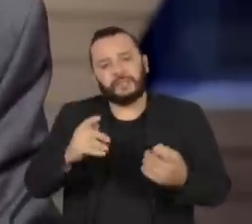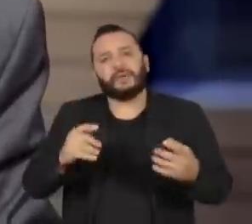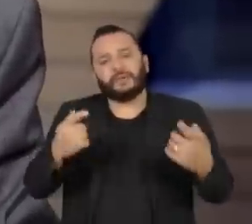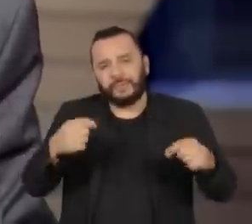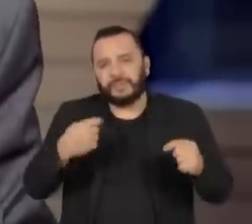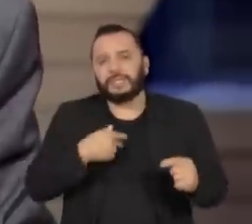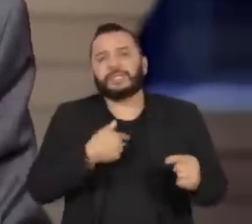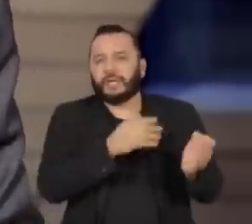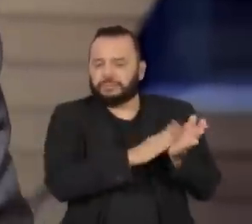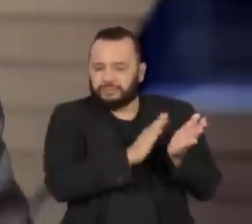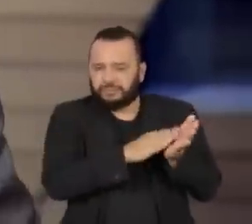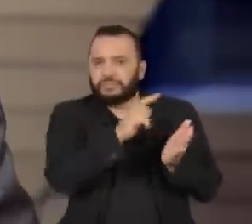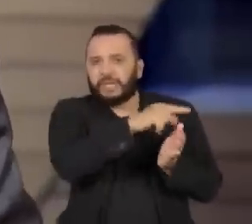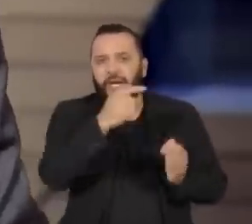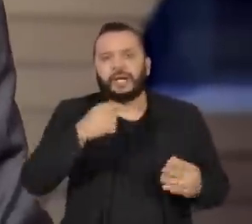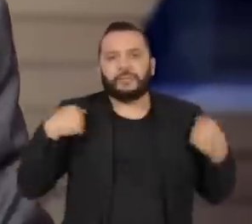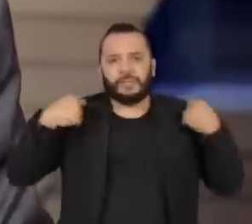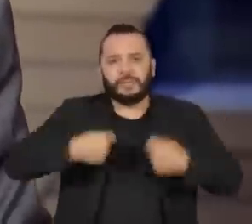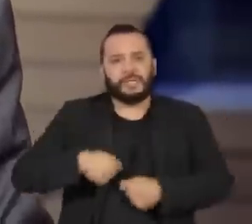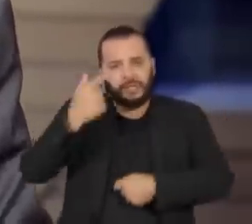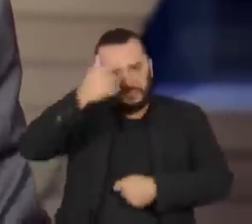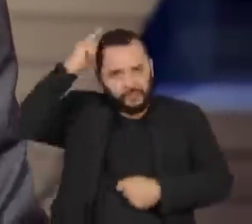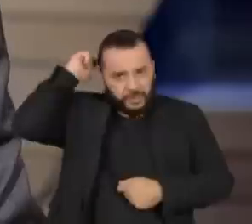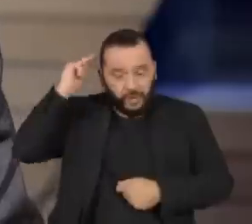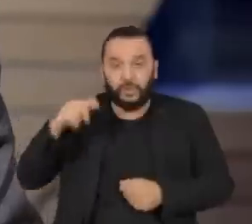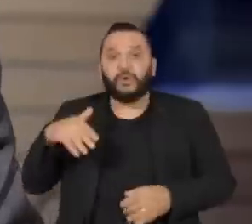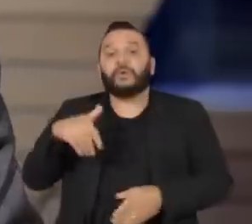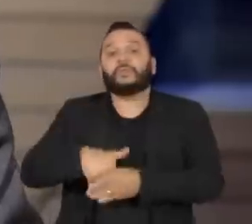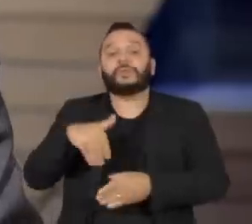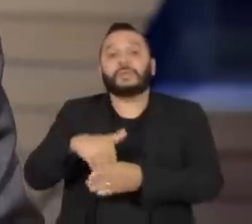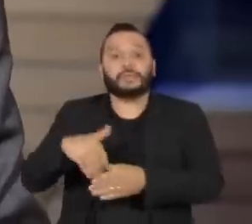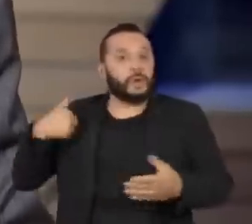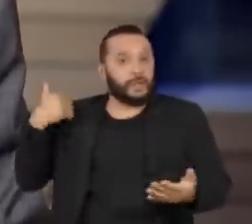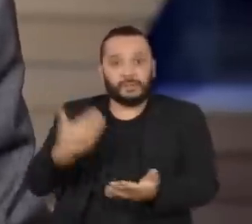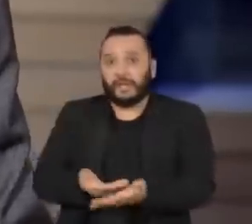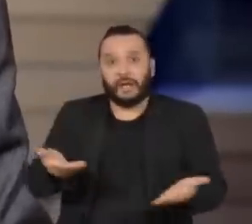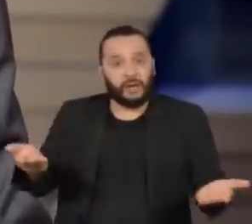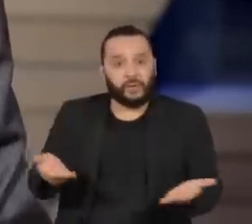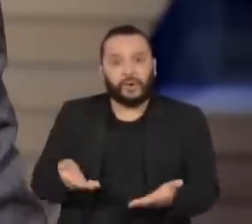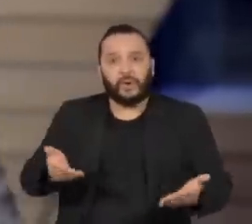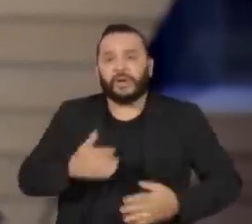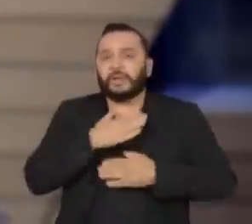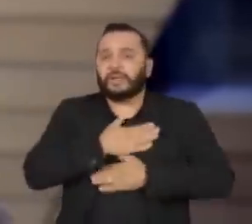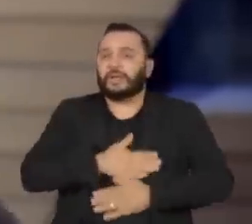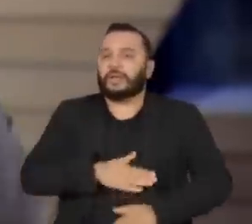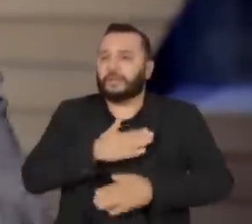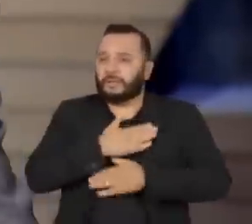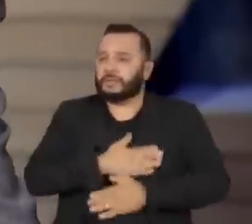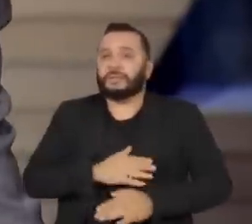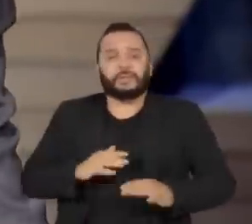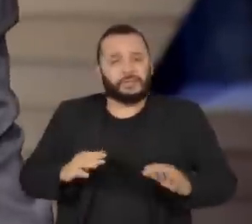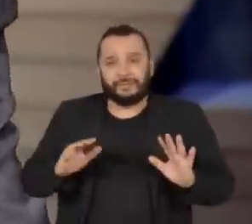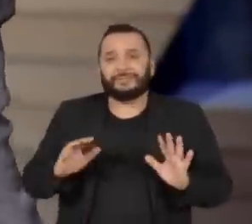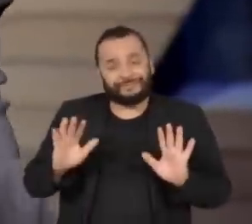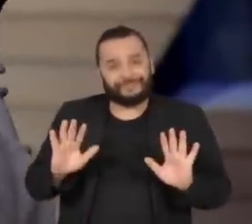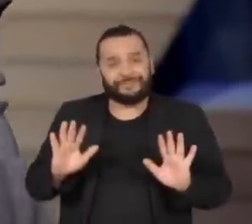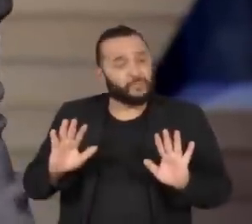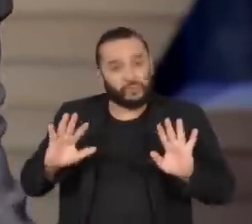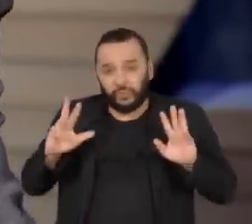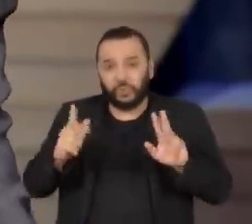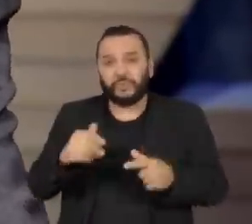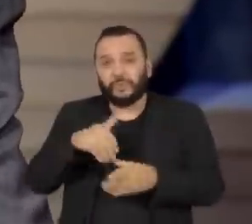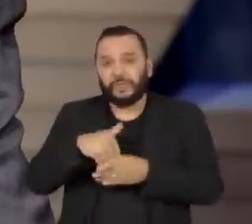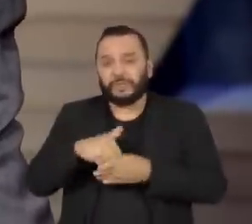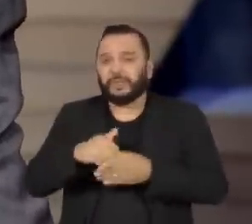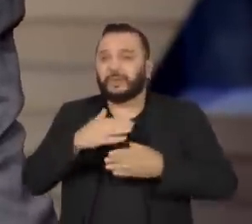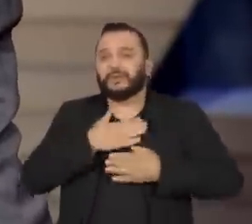com o ministro Alexandre Moraes. Se essas eleições se realizaram e até o momento com tranquilidade, apesar de tudo isso, nós